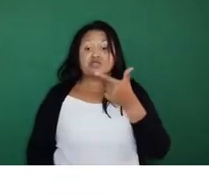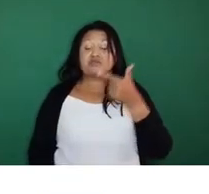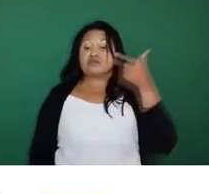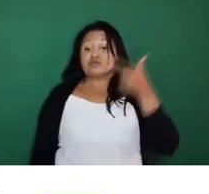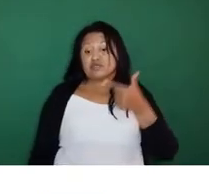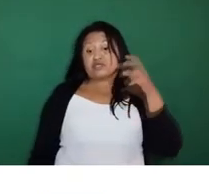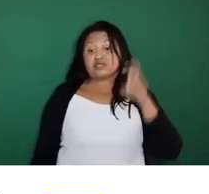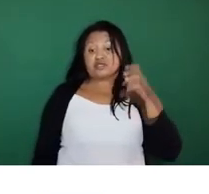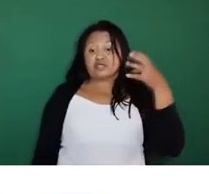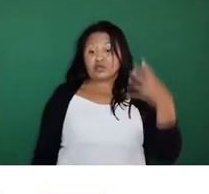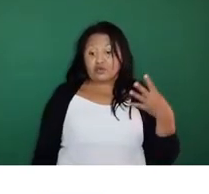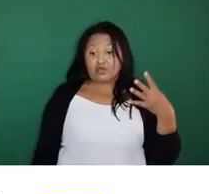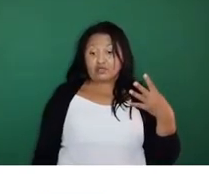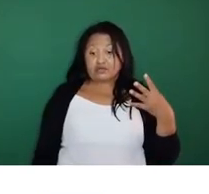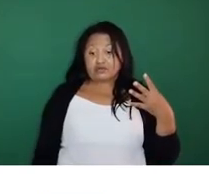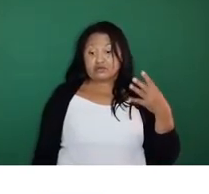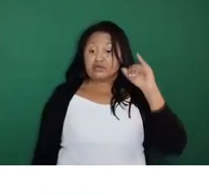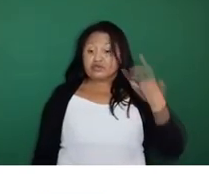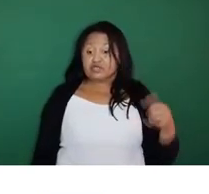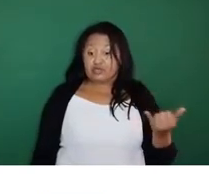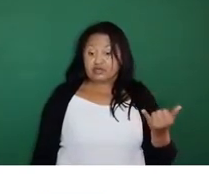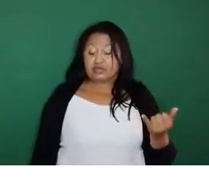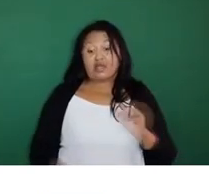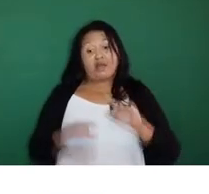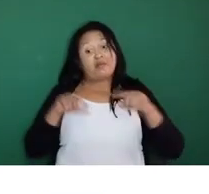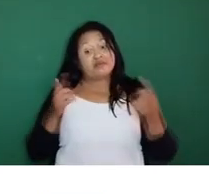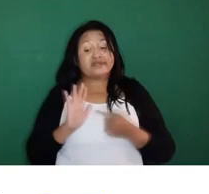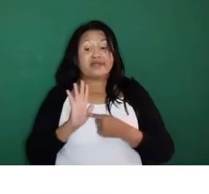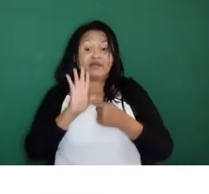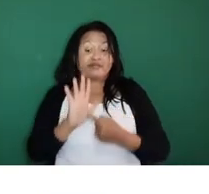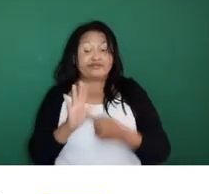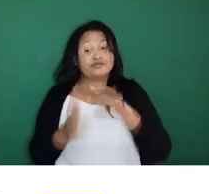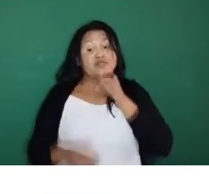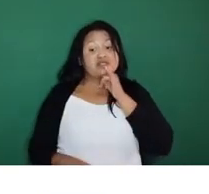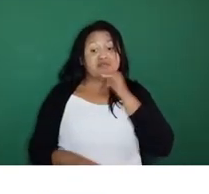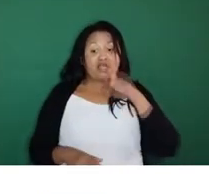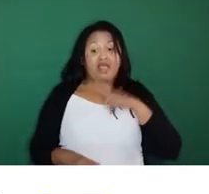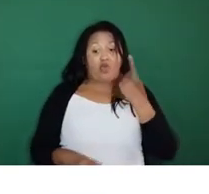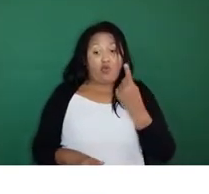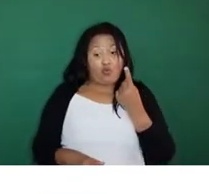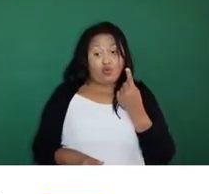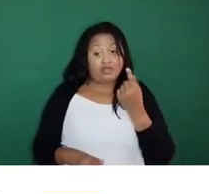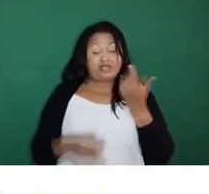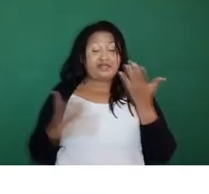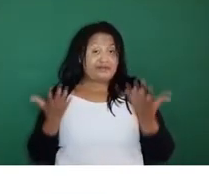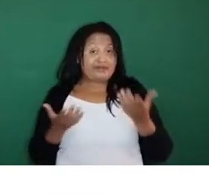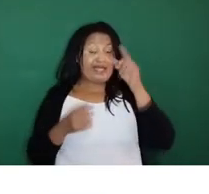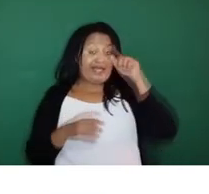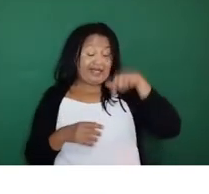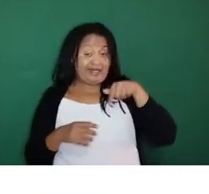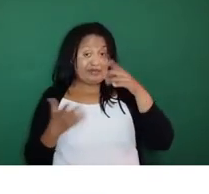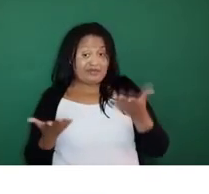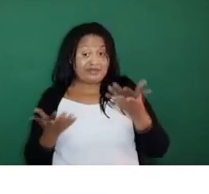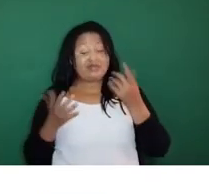2.254 jaules como a amostra tem apenas uma grama e a resposta a gente quer achar em joules por grama